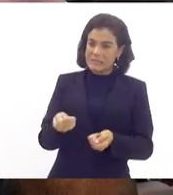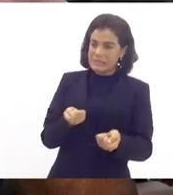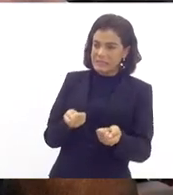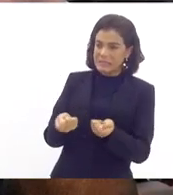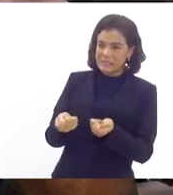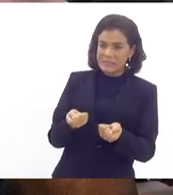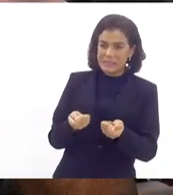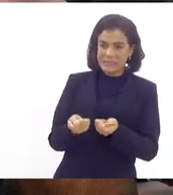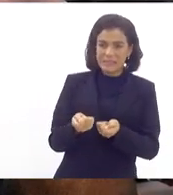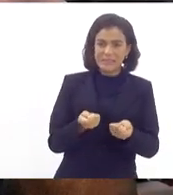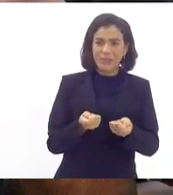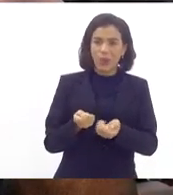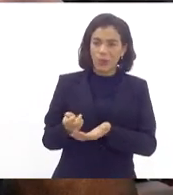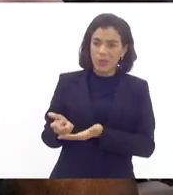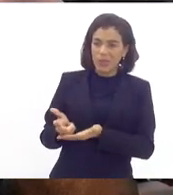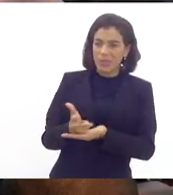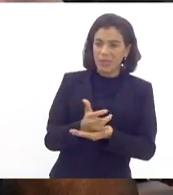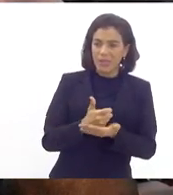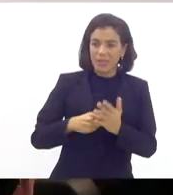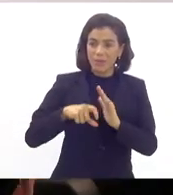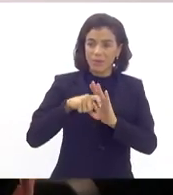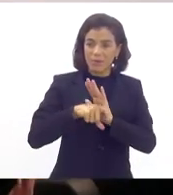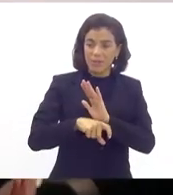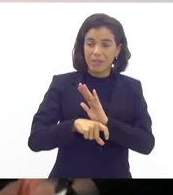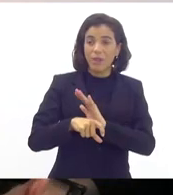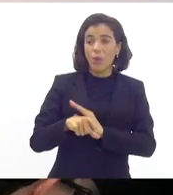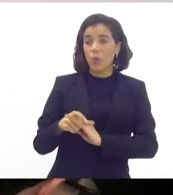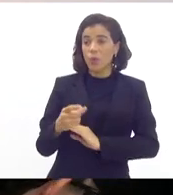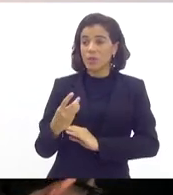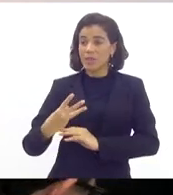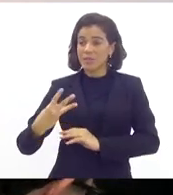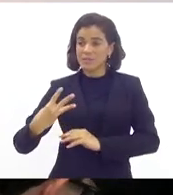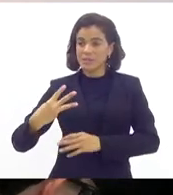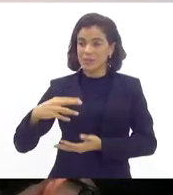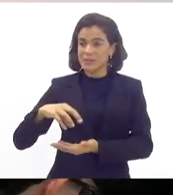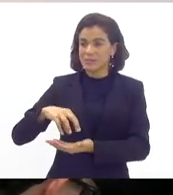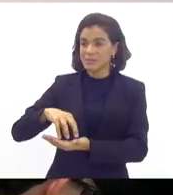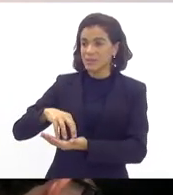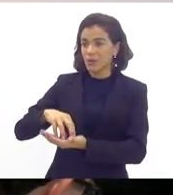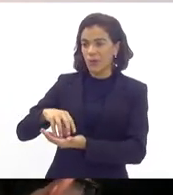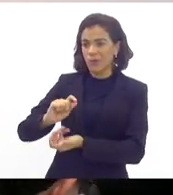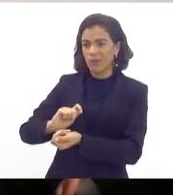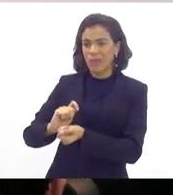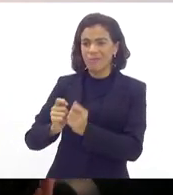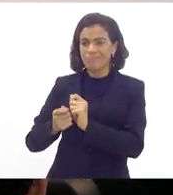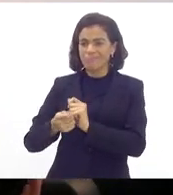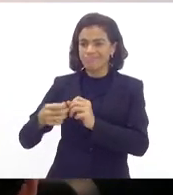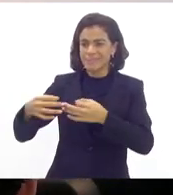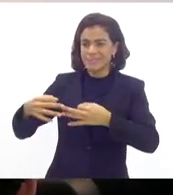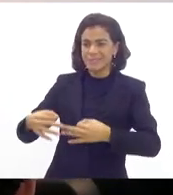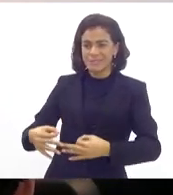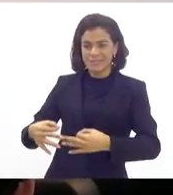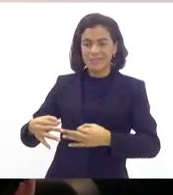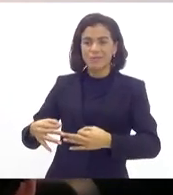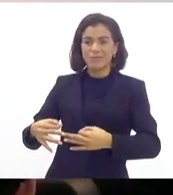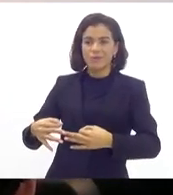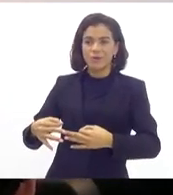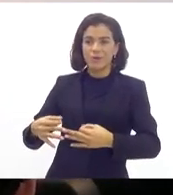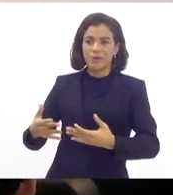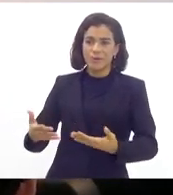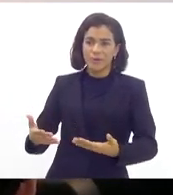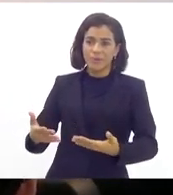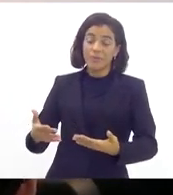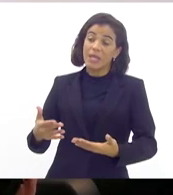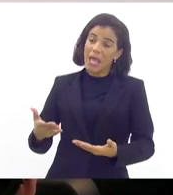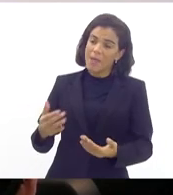bem-vindos. Agora, o terceiro setor, ele acho que não está sendo adequadamente considerado.